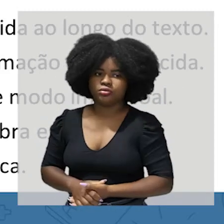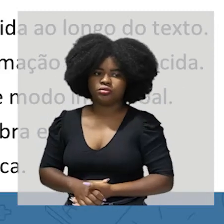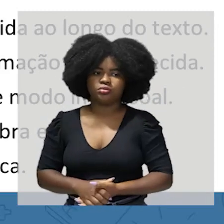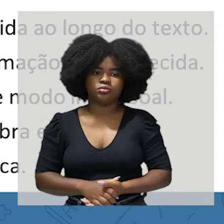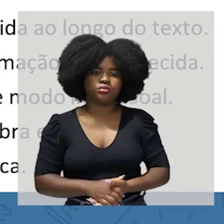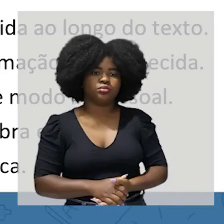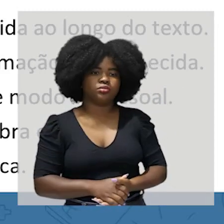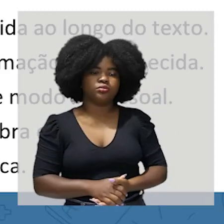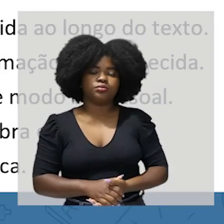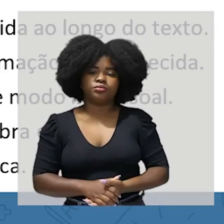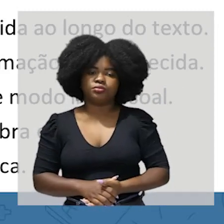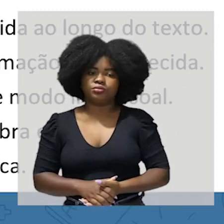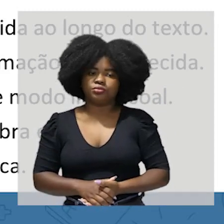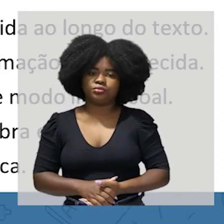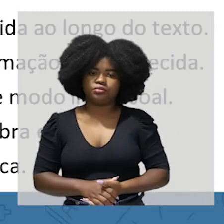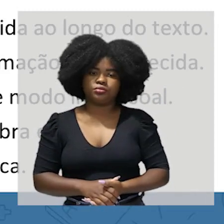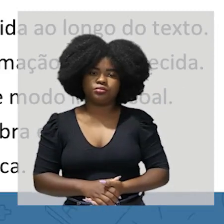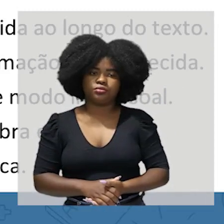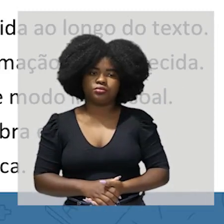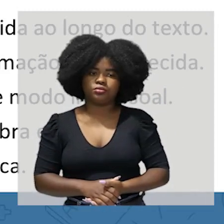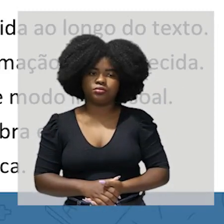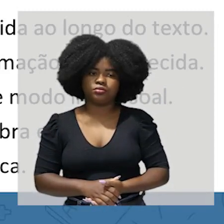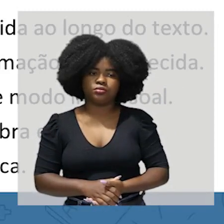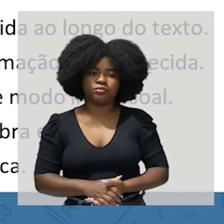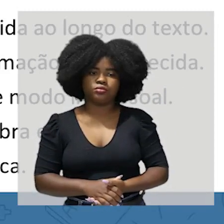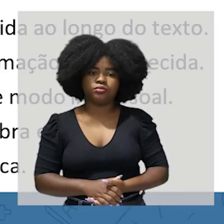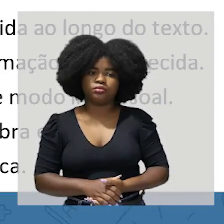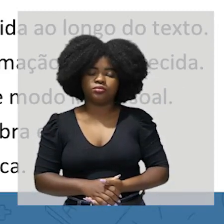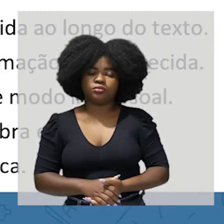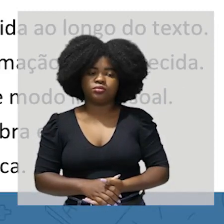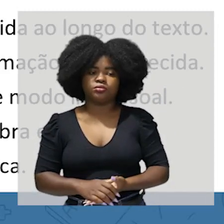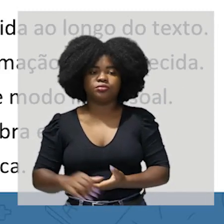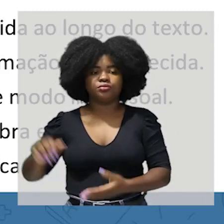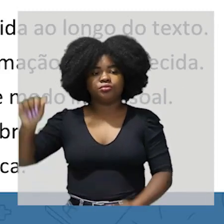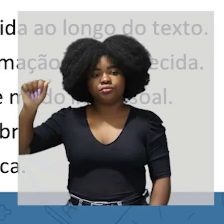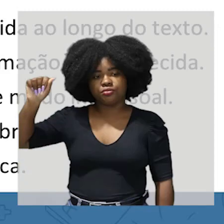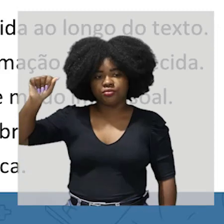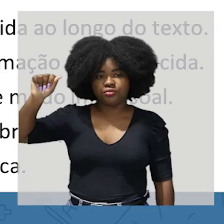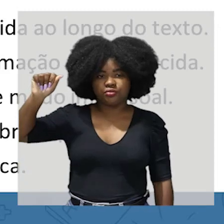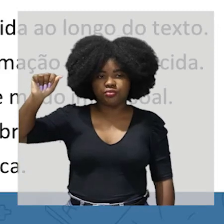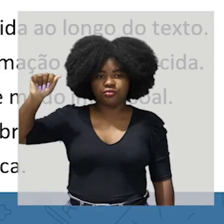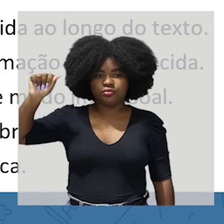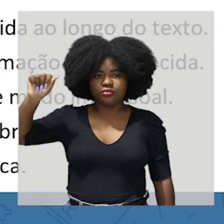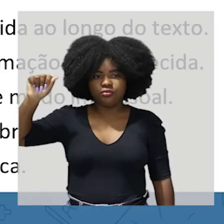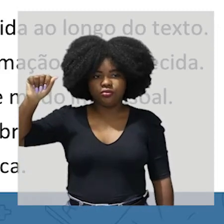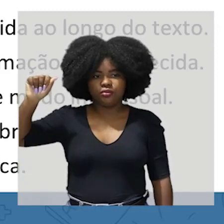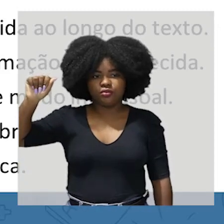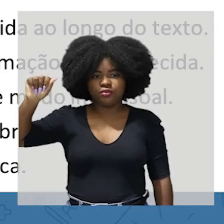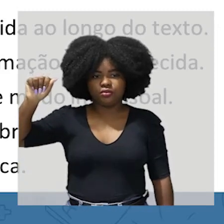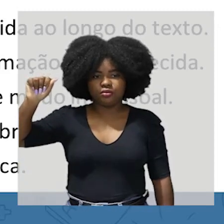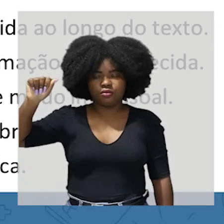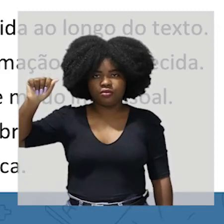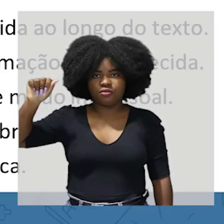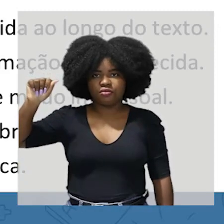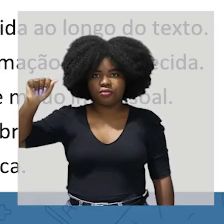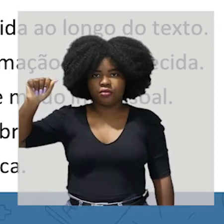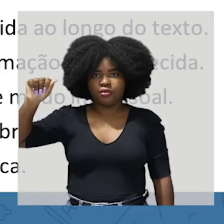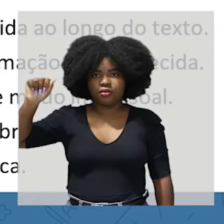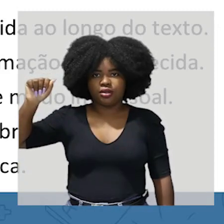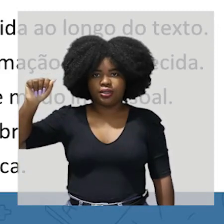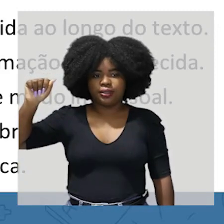você caracteriza né então esse fragmento é o que é uma reportagem porque busca